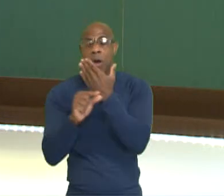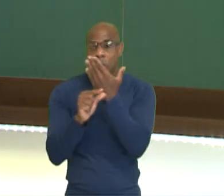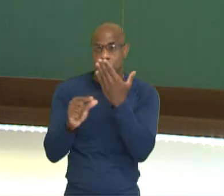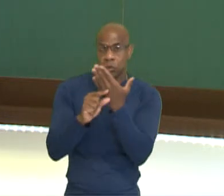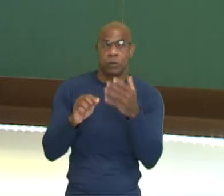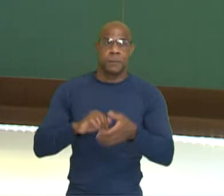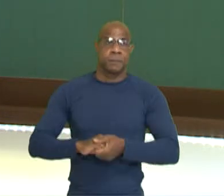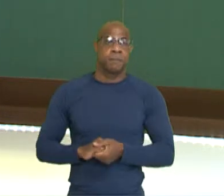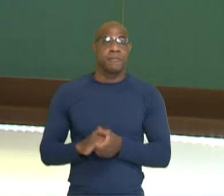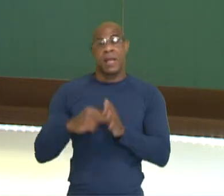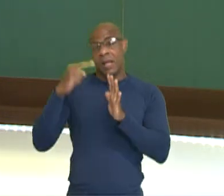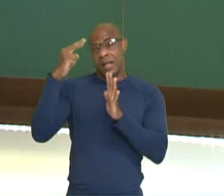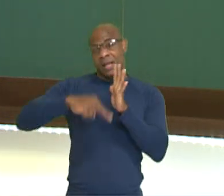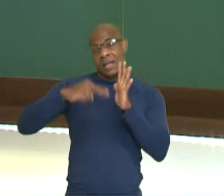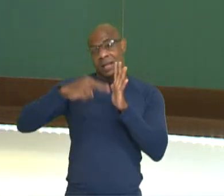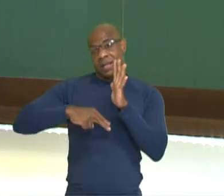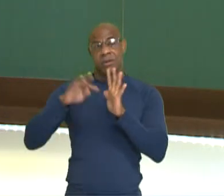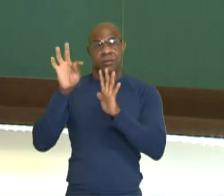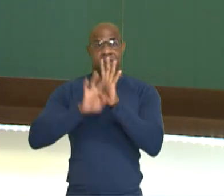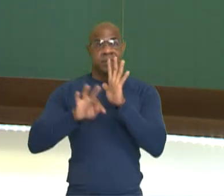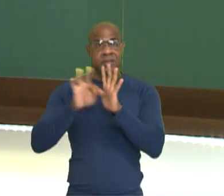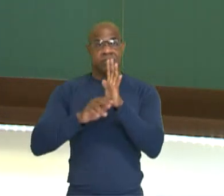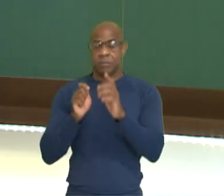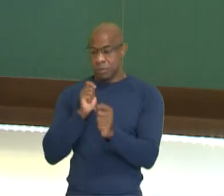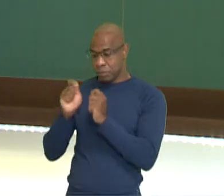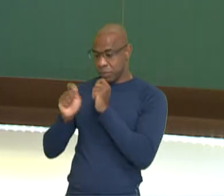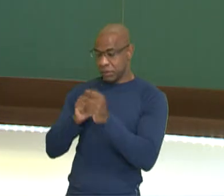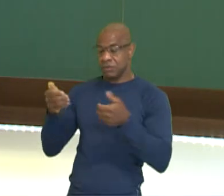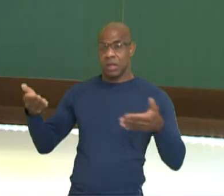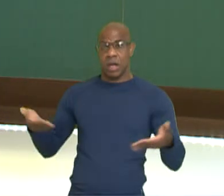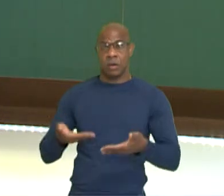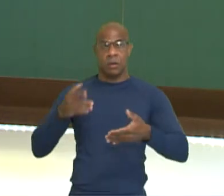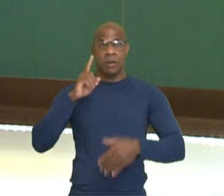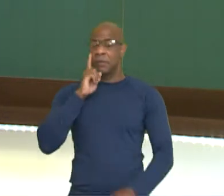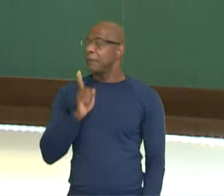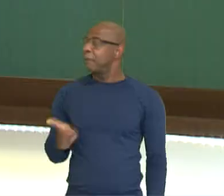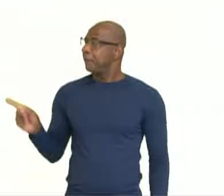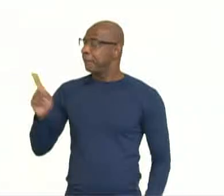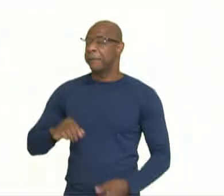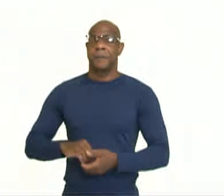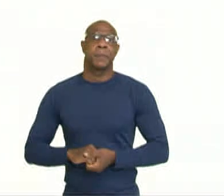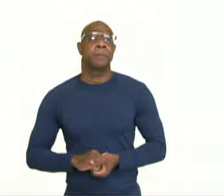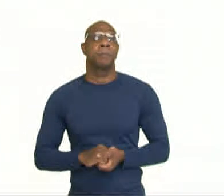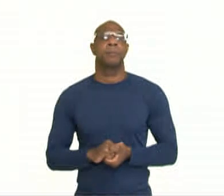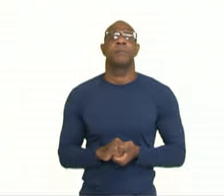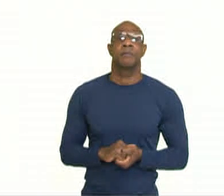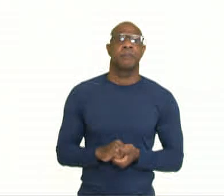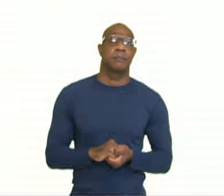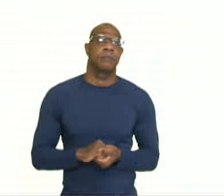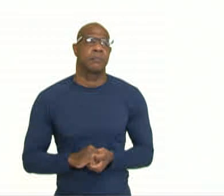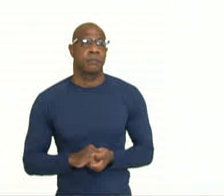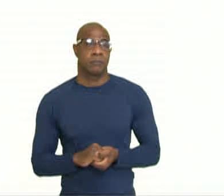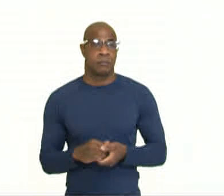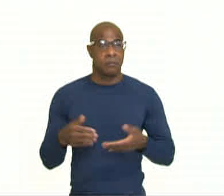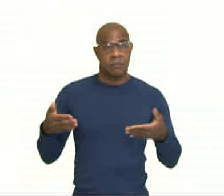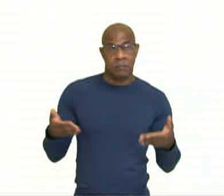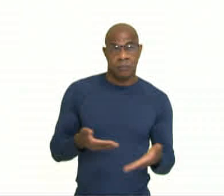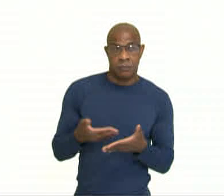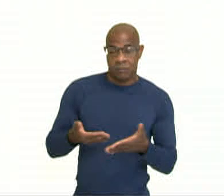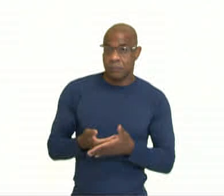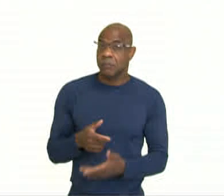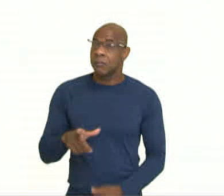Vamos ao texto da reportagem. Te convido a acompanhar comigo agora a leitura desse texto. Considerados úteis